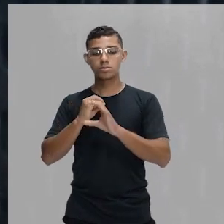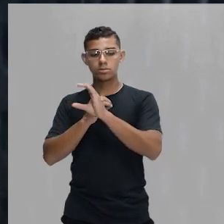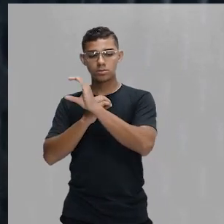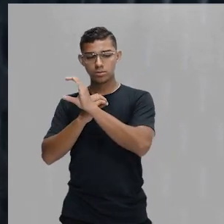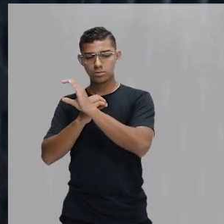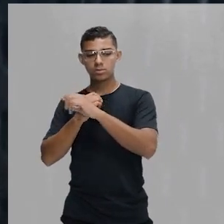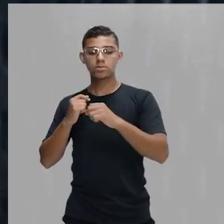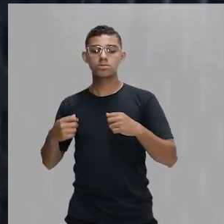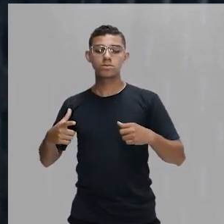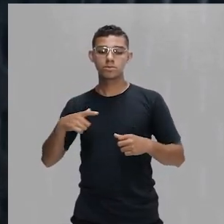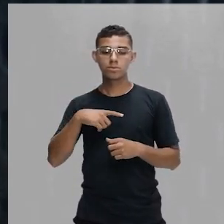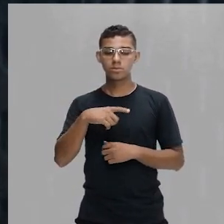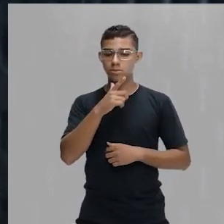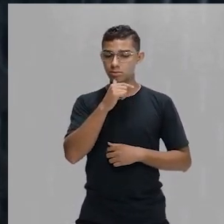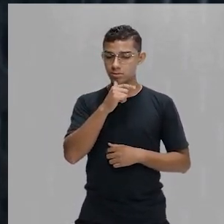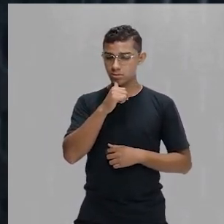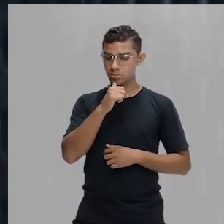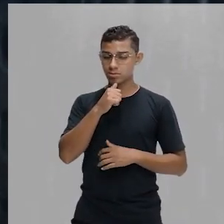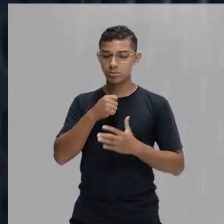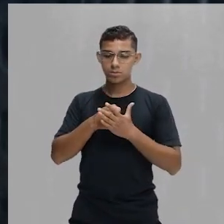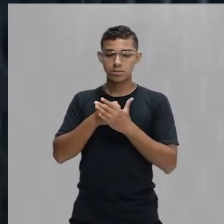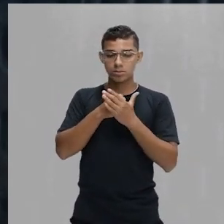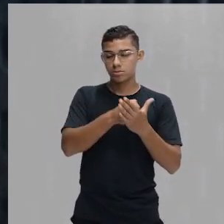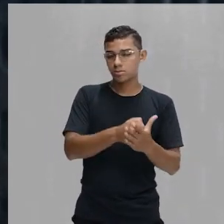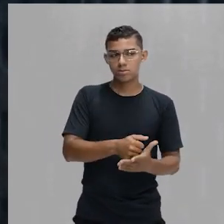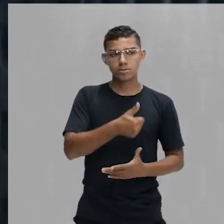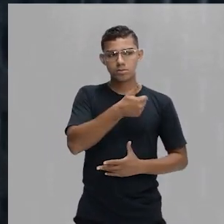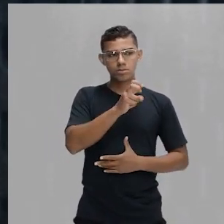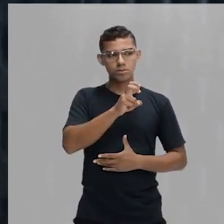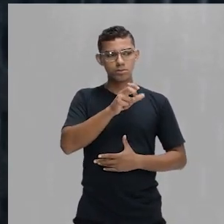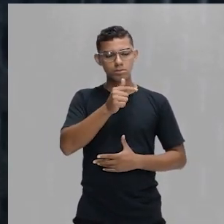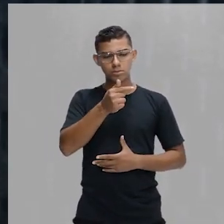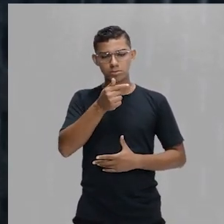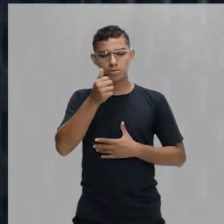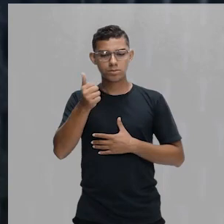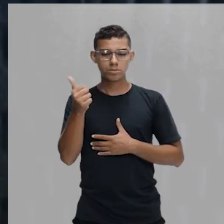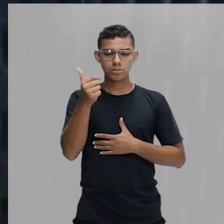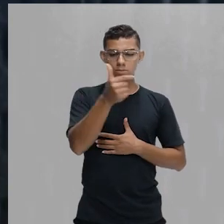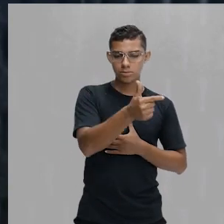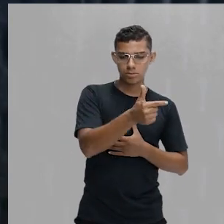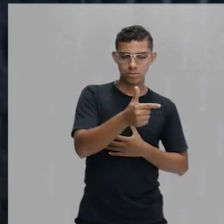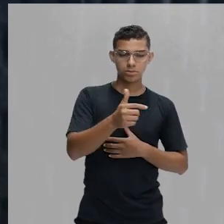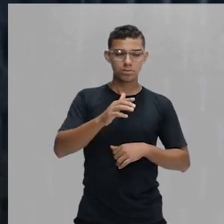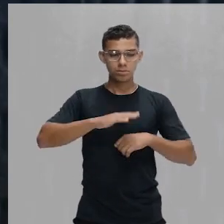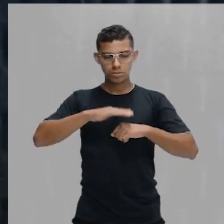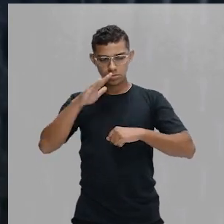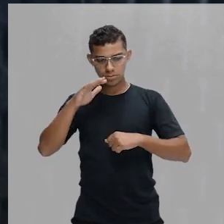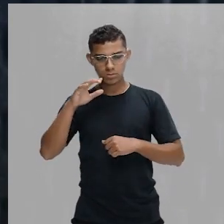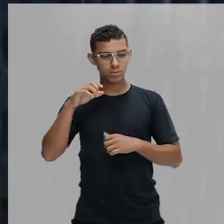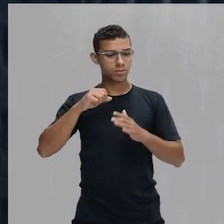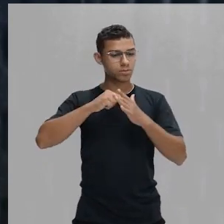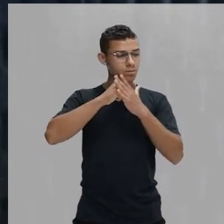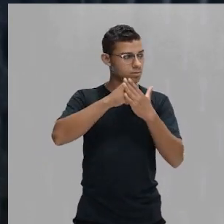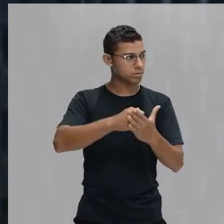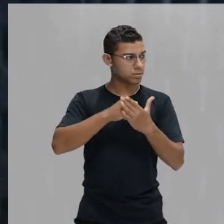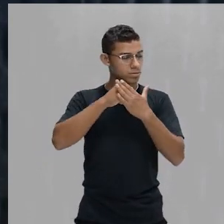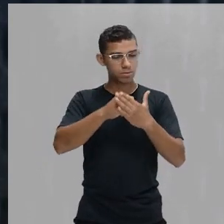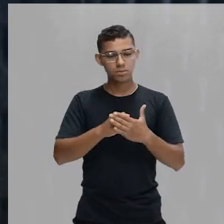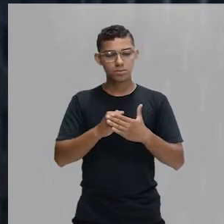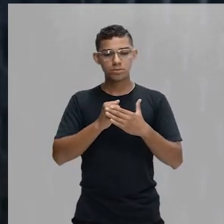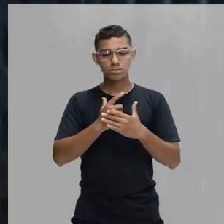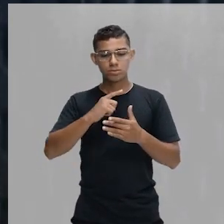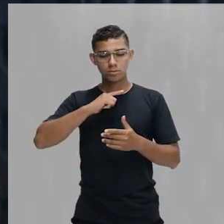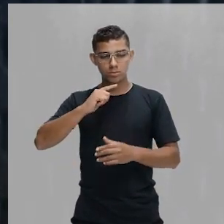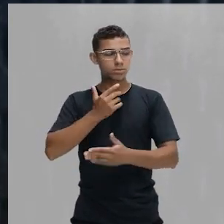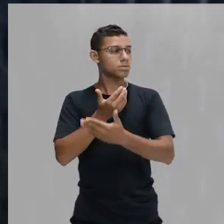mantida sob pressão 157 vezes maior do que a pressão atmosférica. Certo? O gerador de vapor realiza